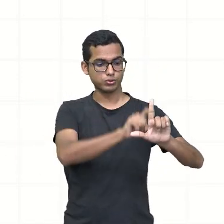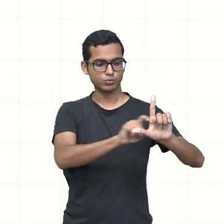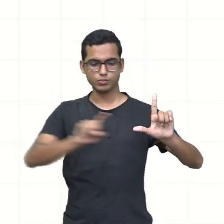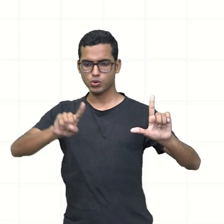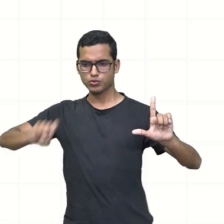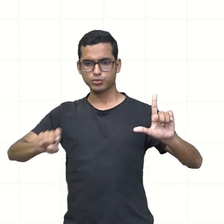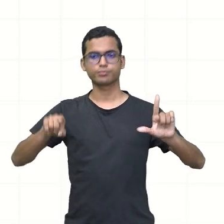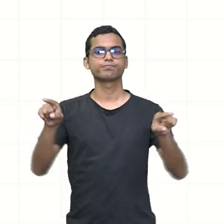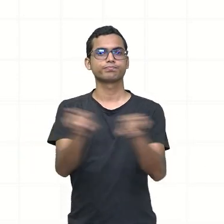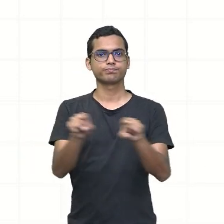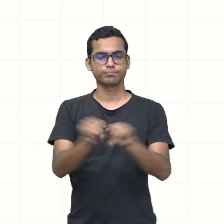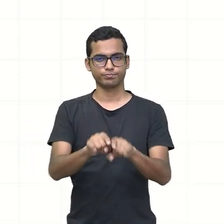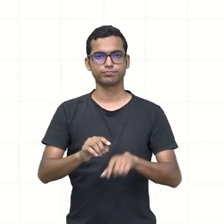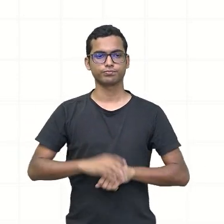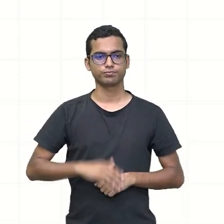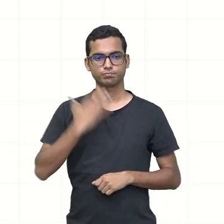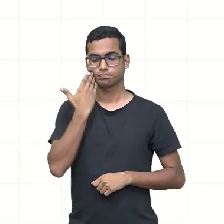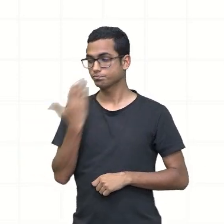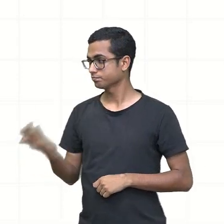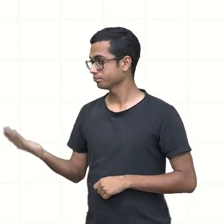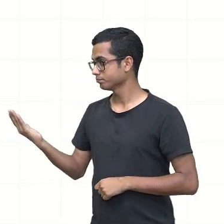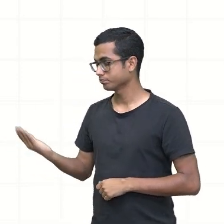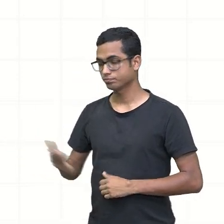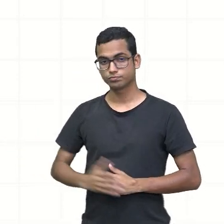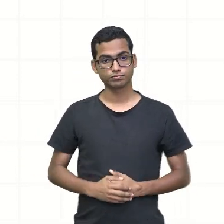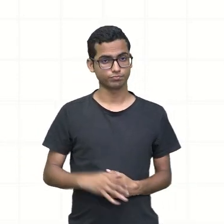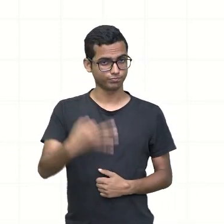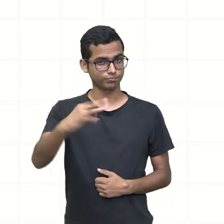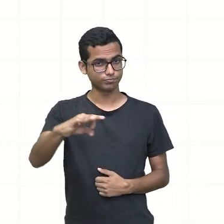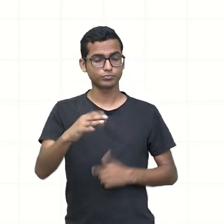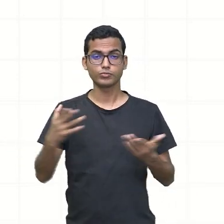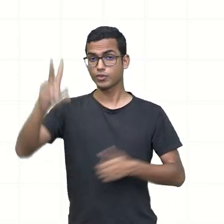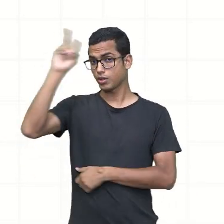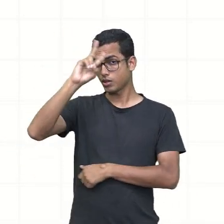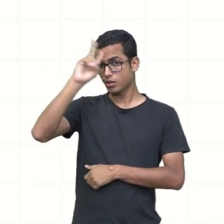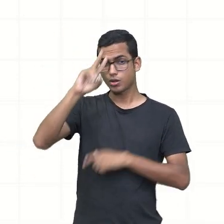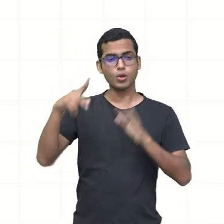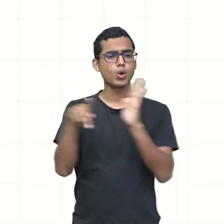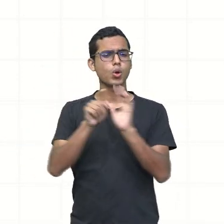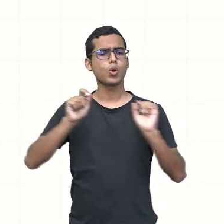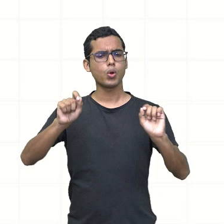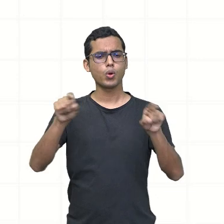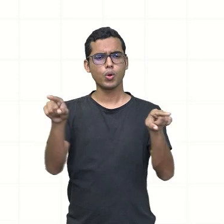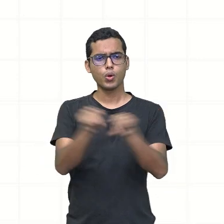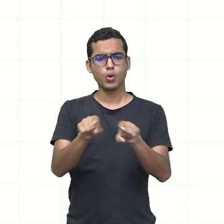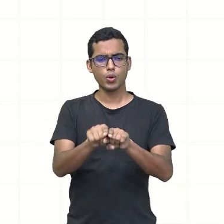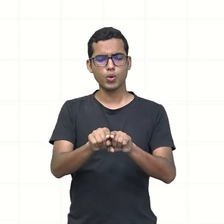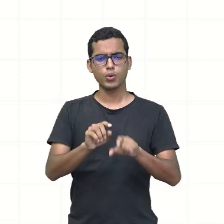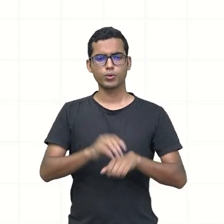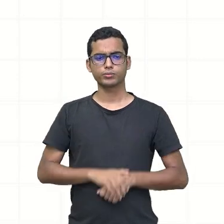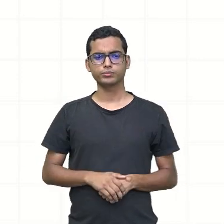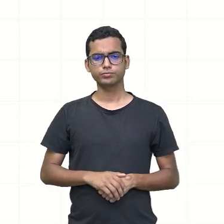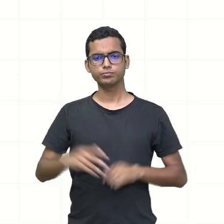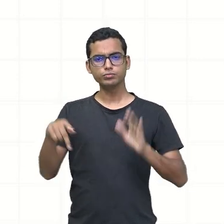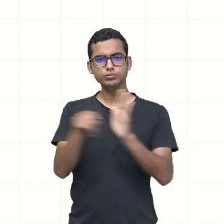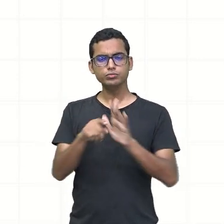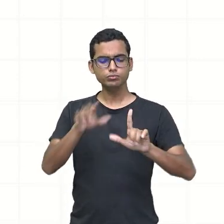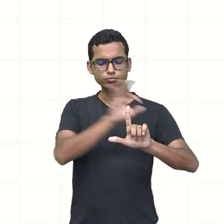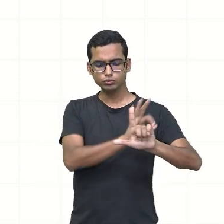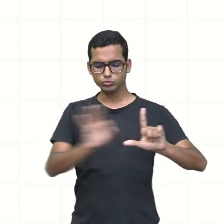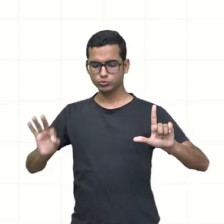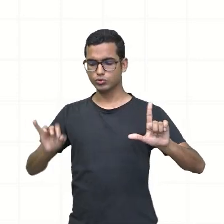que um plano cartesiano, tá legal? Lembrando que o eixo horizontal nós chamamos de x